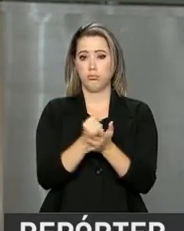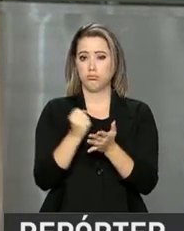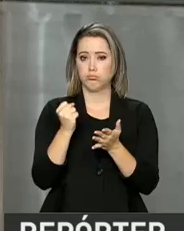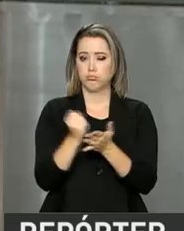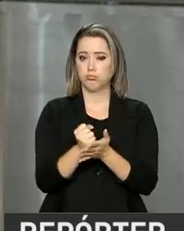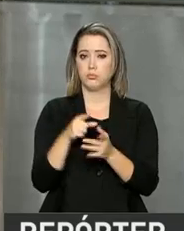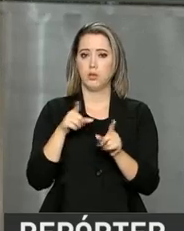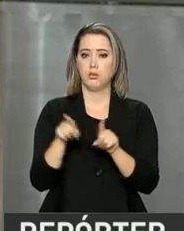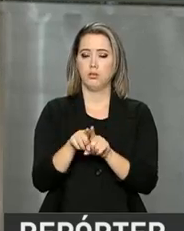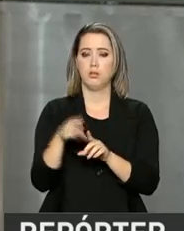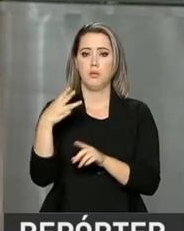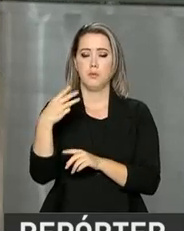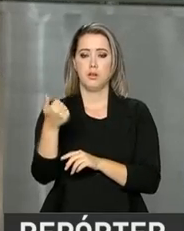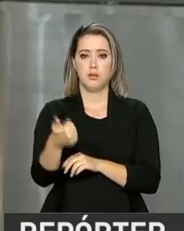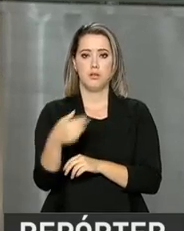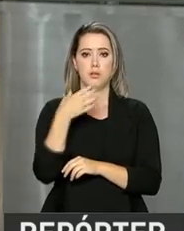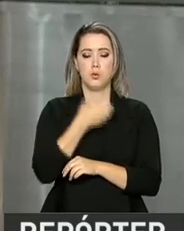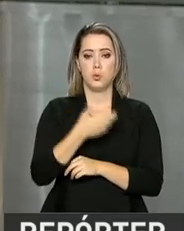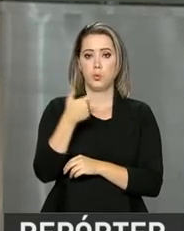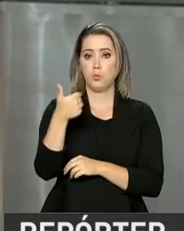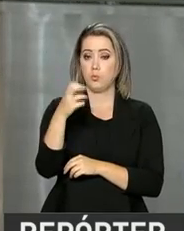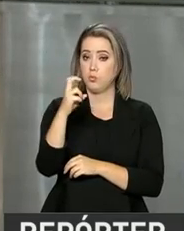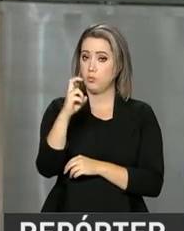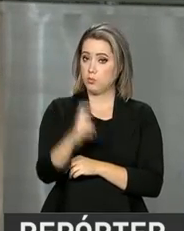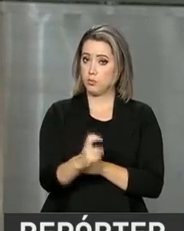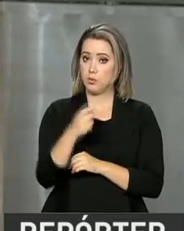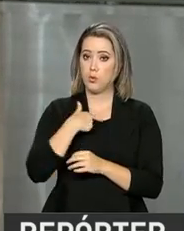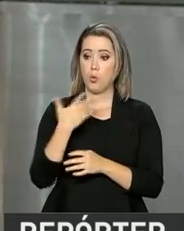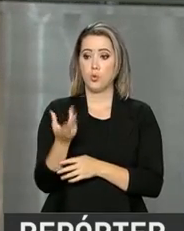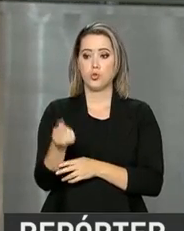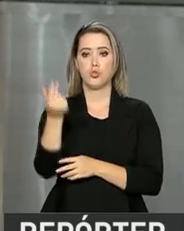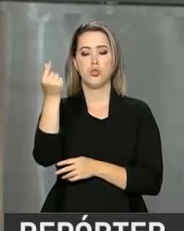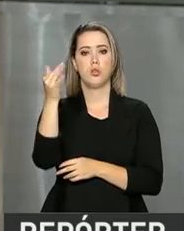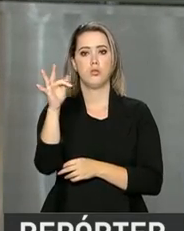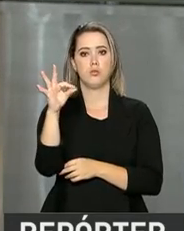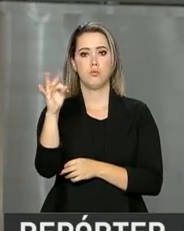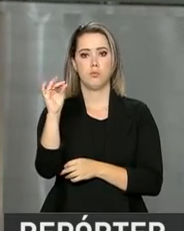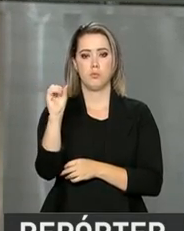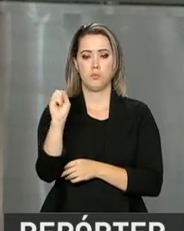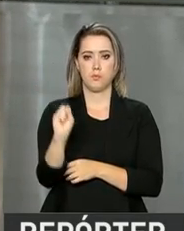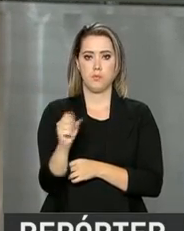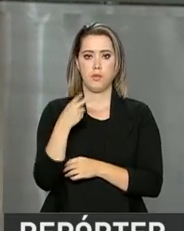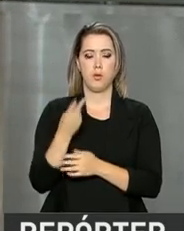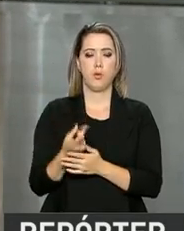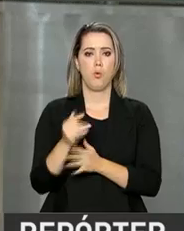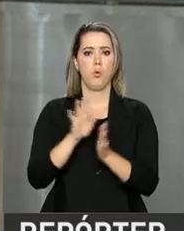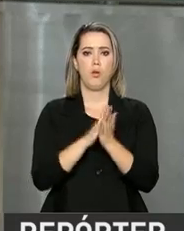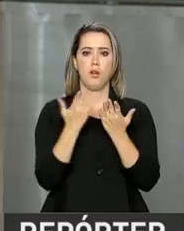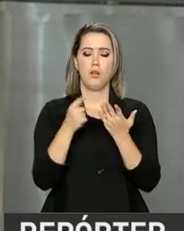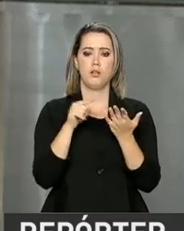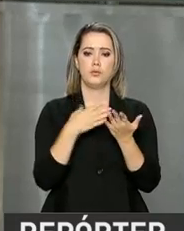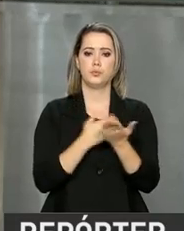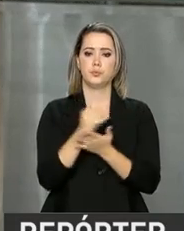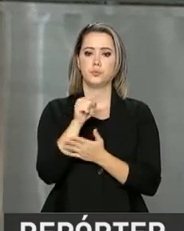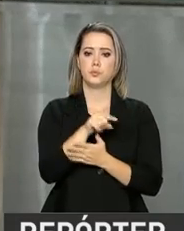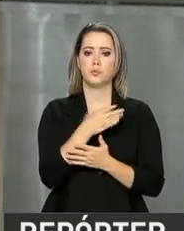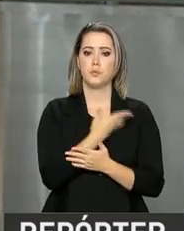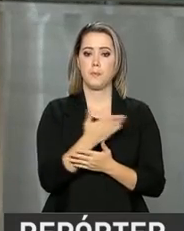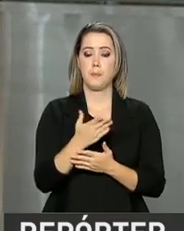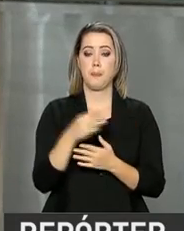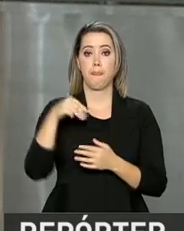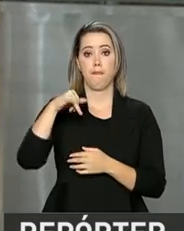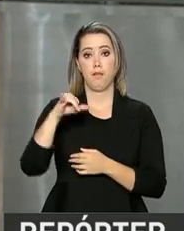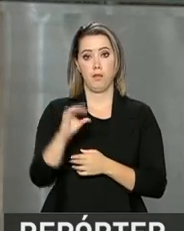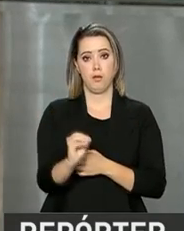acesso aos recursos o saldo das contas inativas do FGTS o calendário de liberação das contas fica então da seguinte forma agora